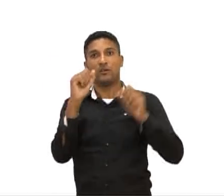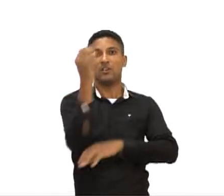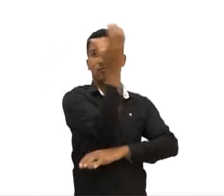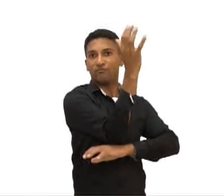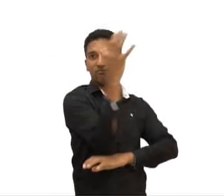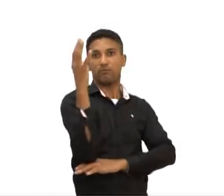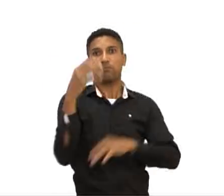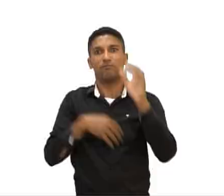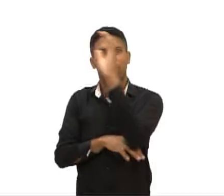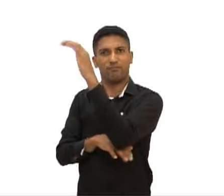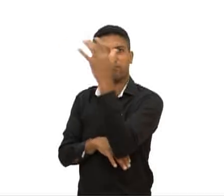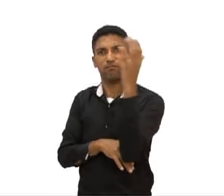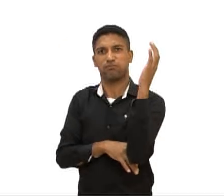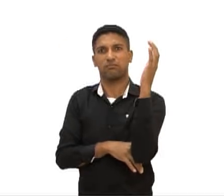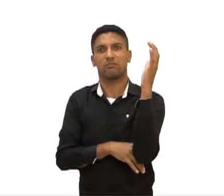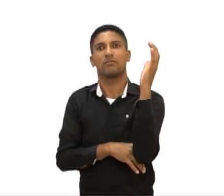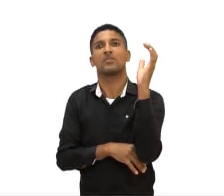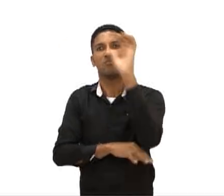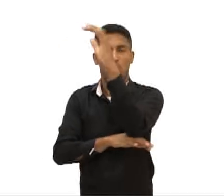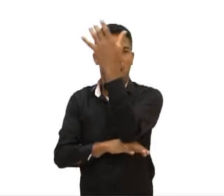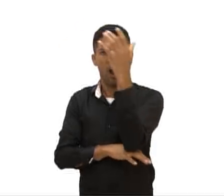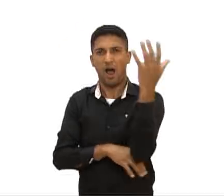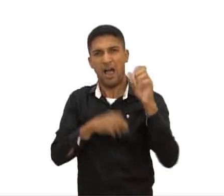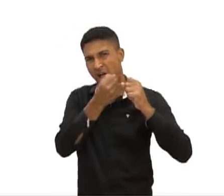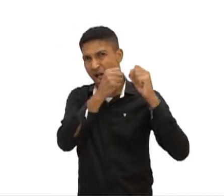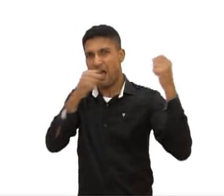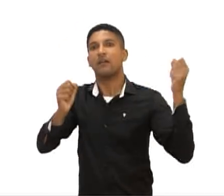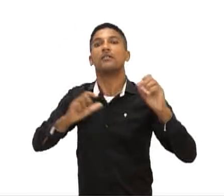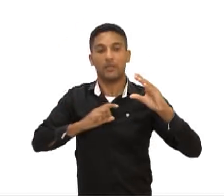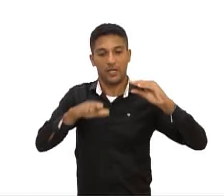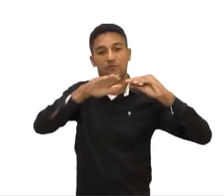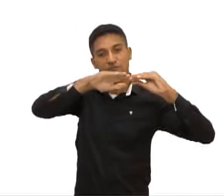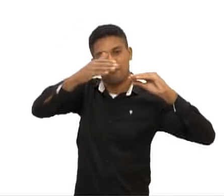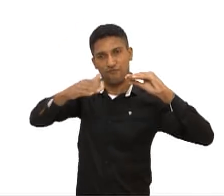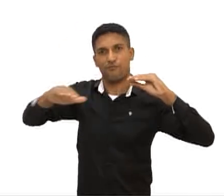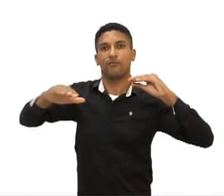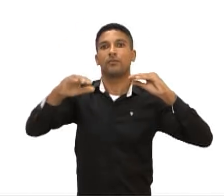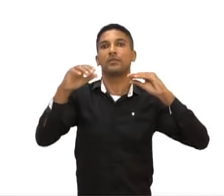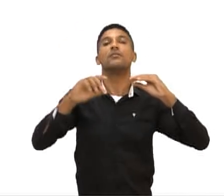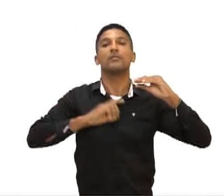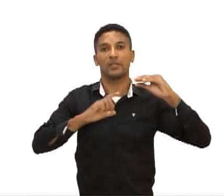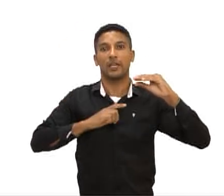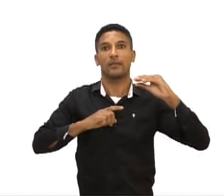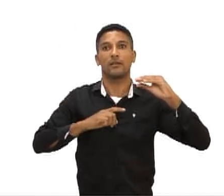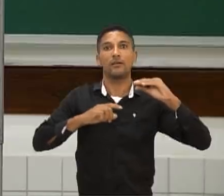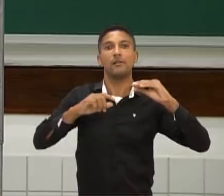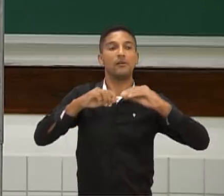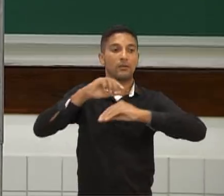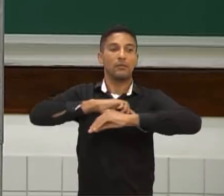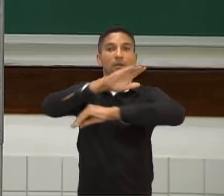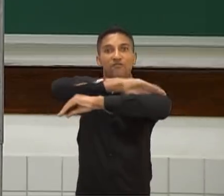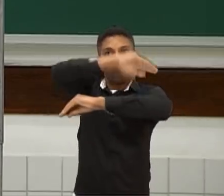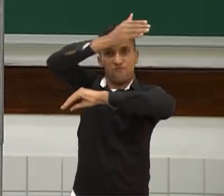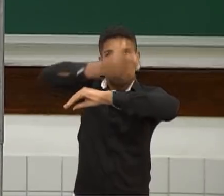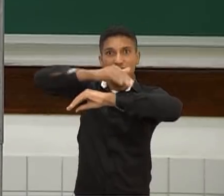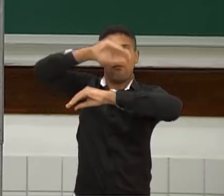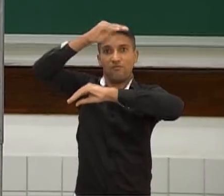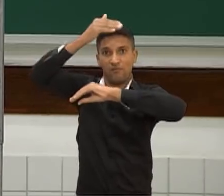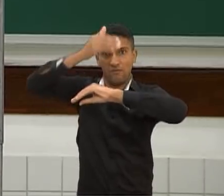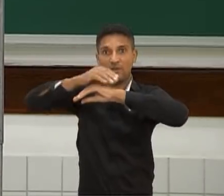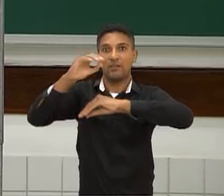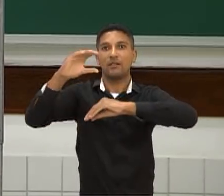Brasil, constituída por planaltos e serras. Lembrem que planaltos e serras, a gente está falando